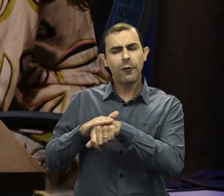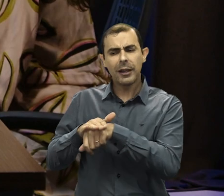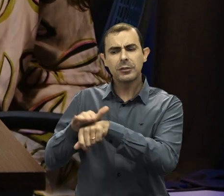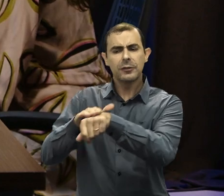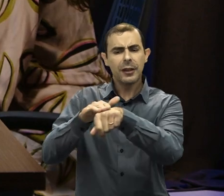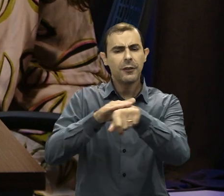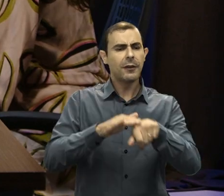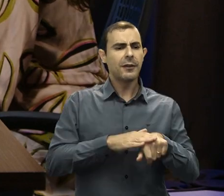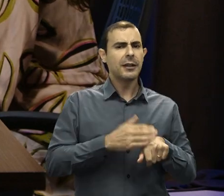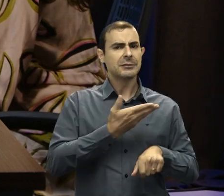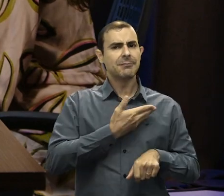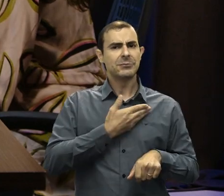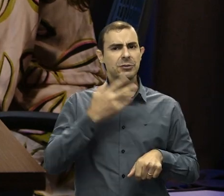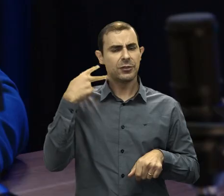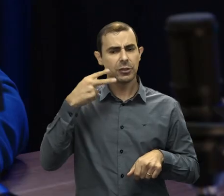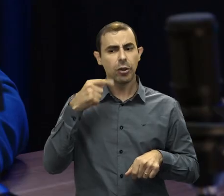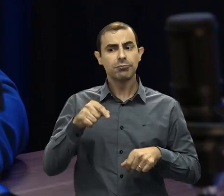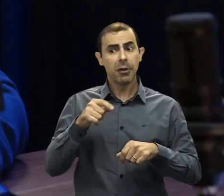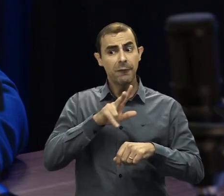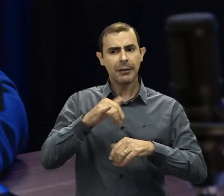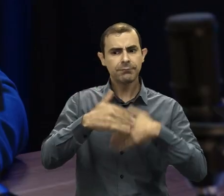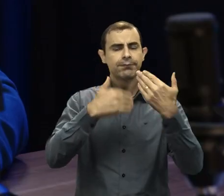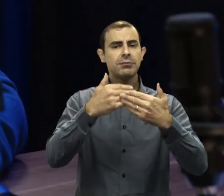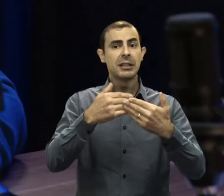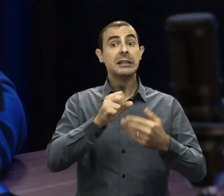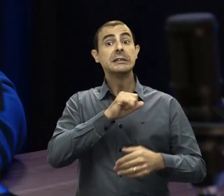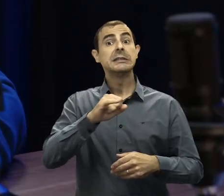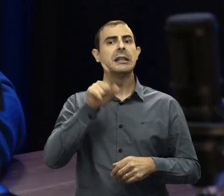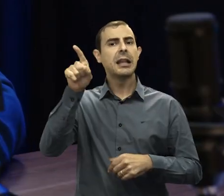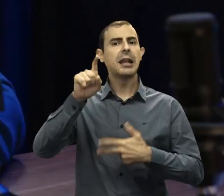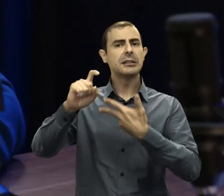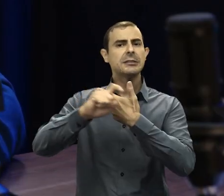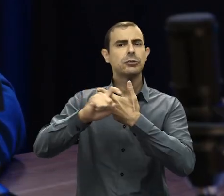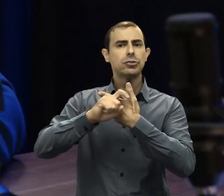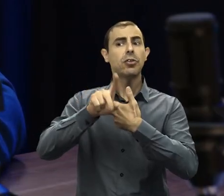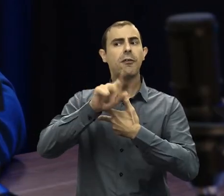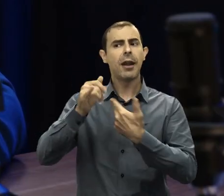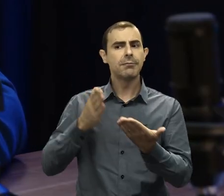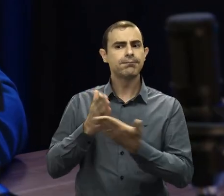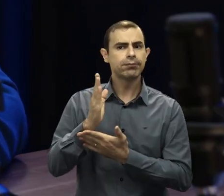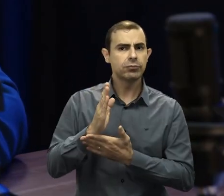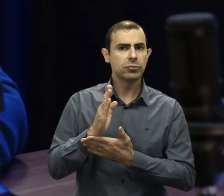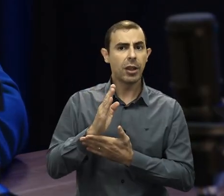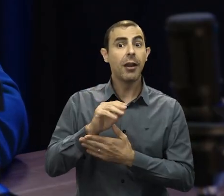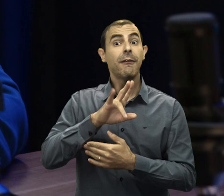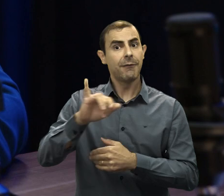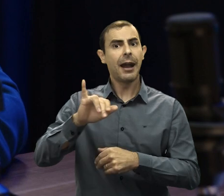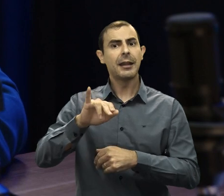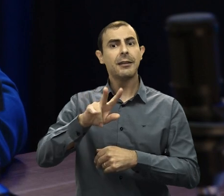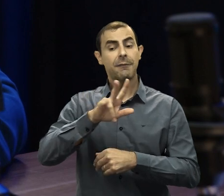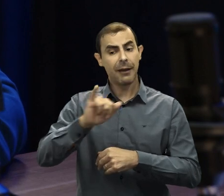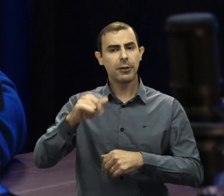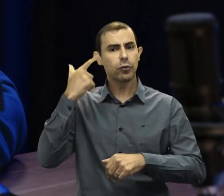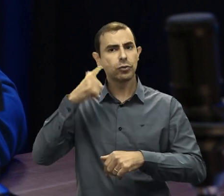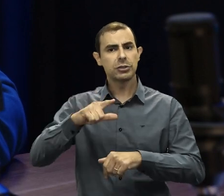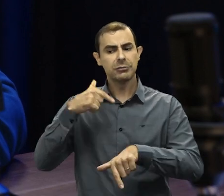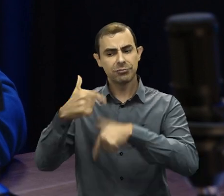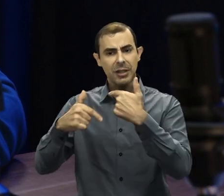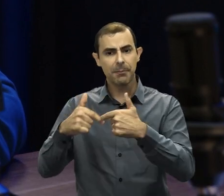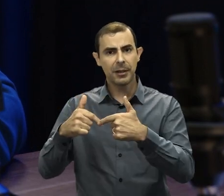prosperar, se lá no executivo vai ser sancionado e se o executivo vai colocar em pauta, né,